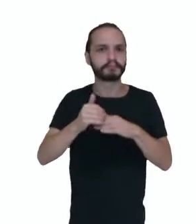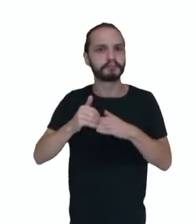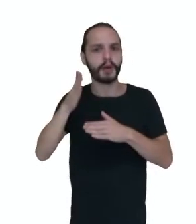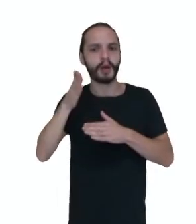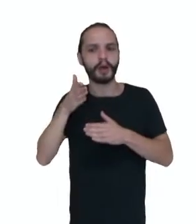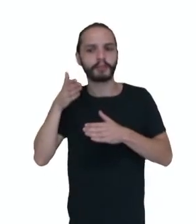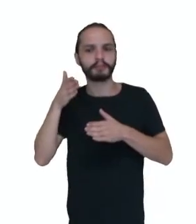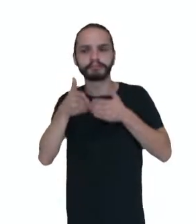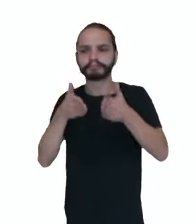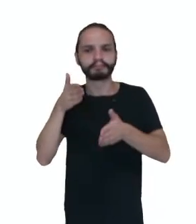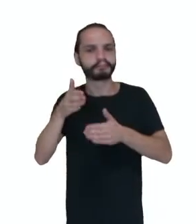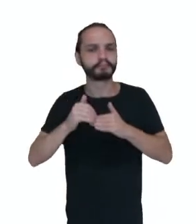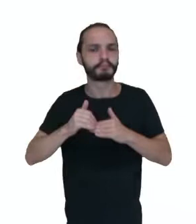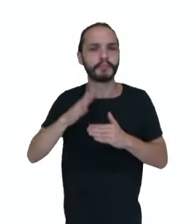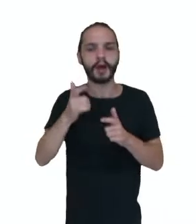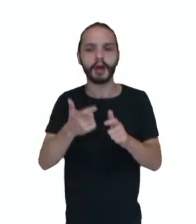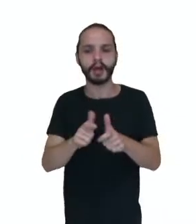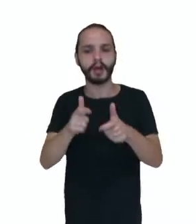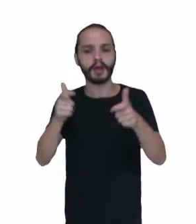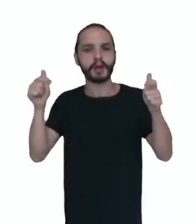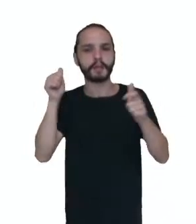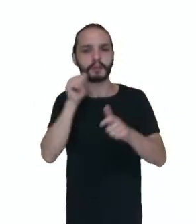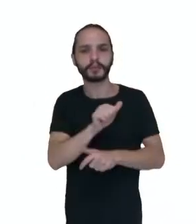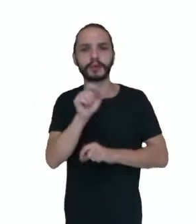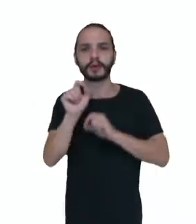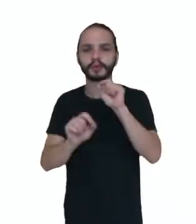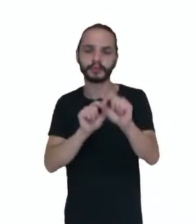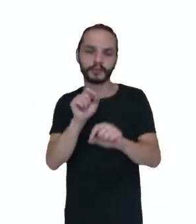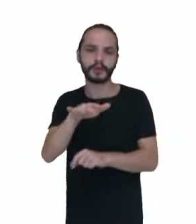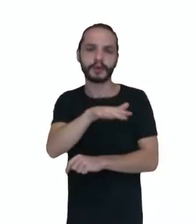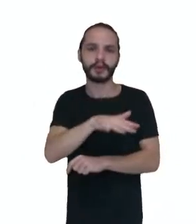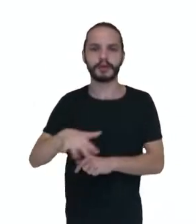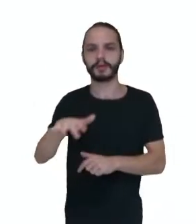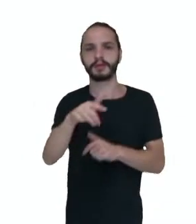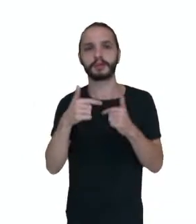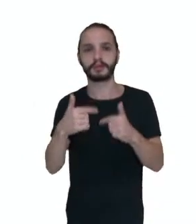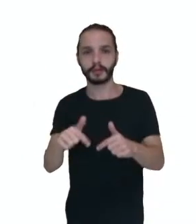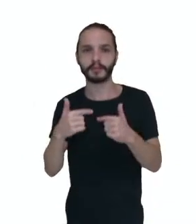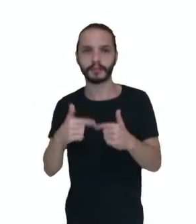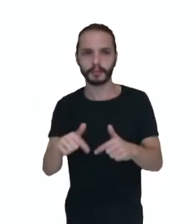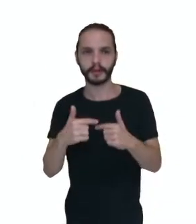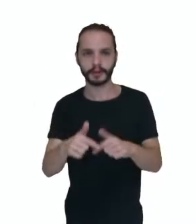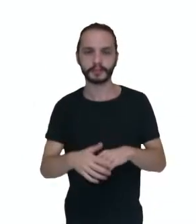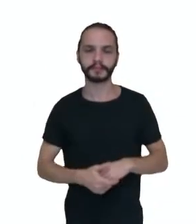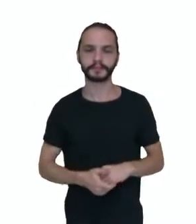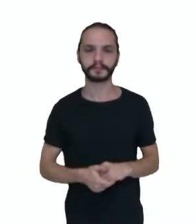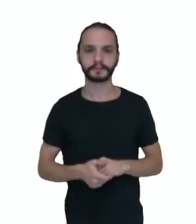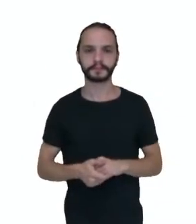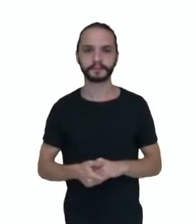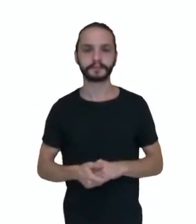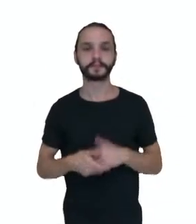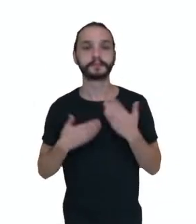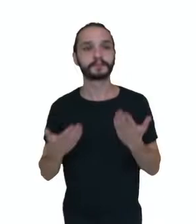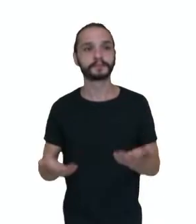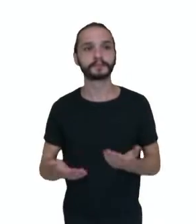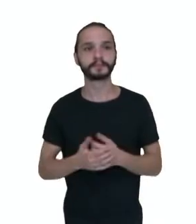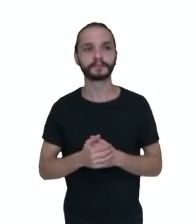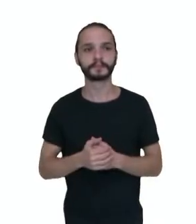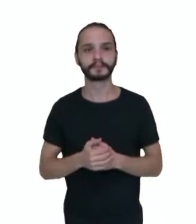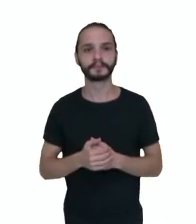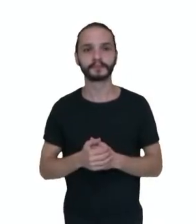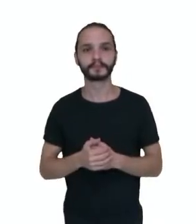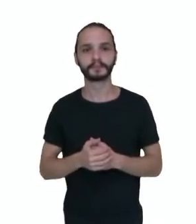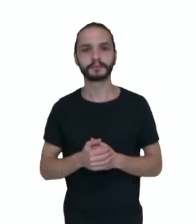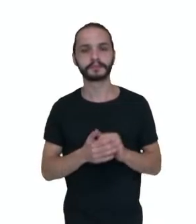crescente, ou seja, aumentando cada vez mais da mulher no campo do trabalho. Então, ao